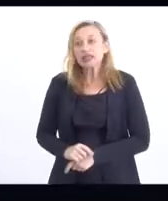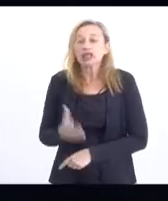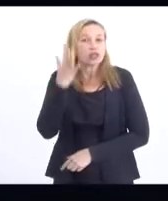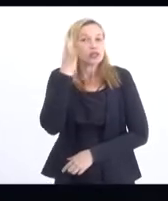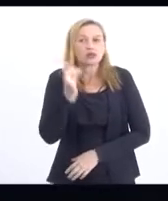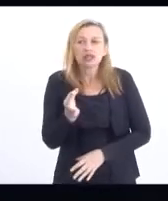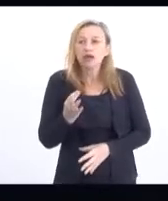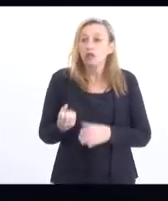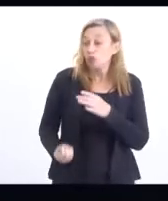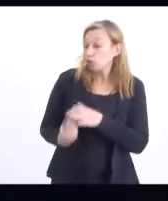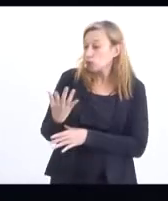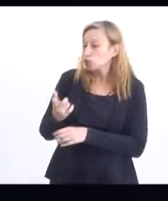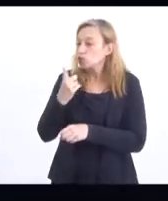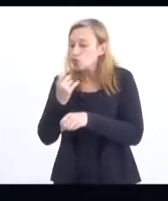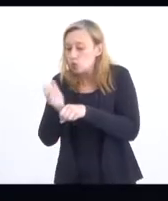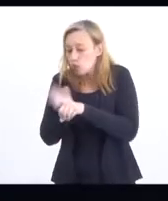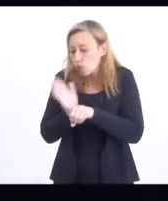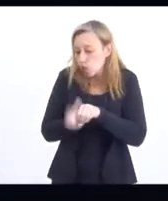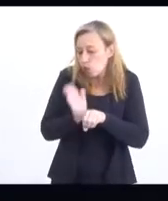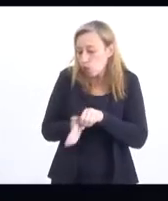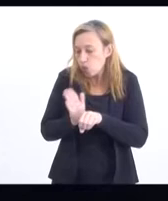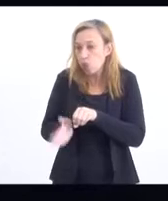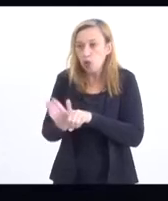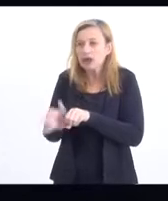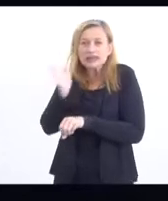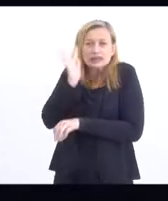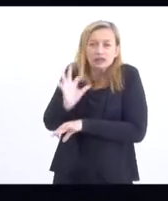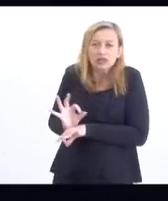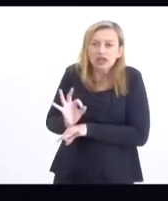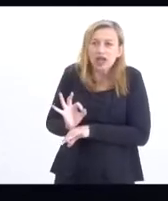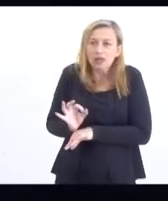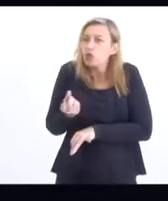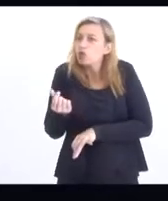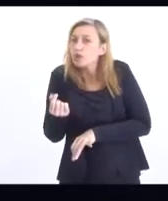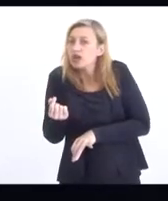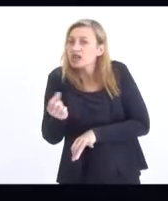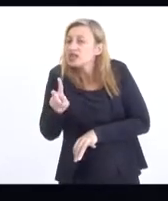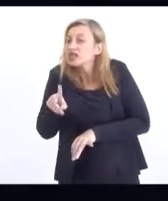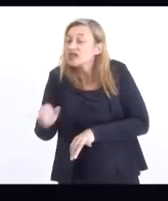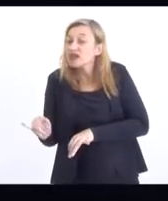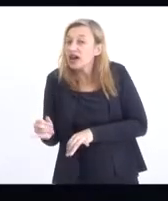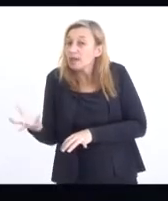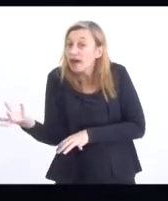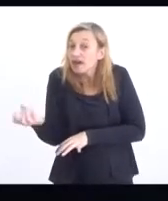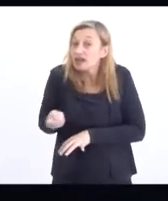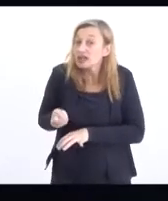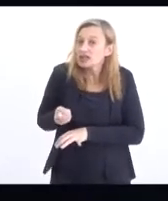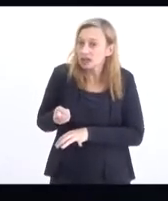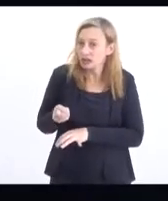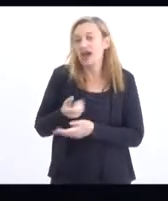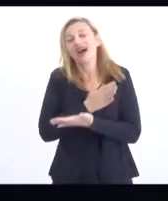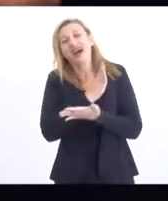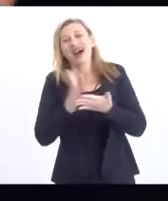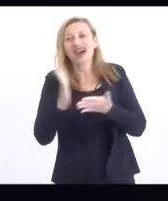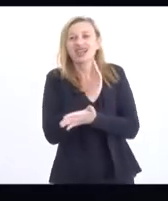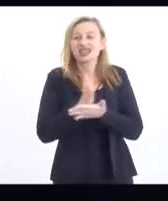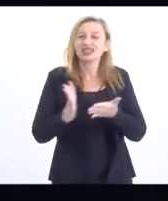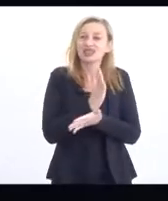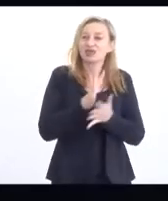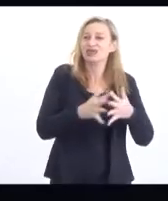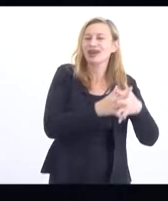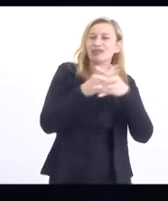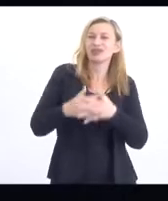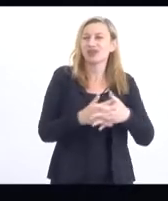o produtor de tomate, ele planta o tomate, não sabe o preço que ele vai receber, muitas das vezes joga um caminhão